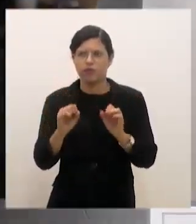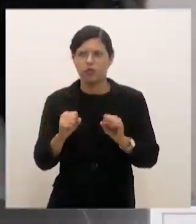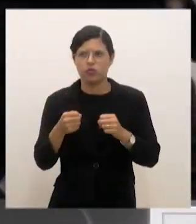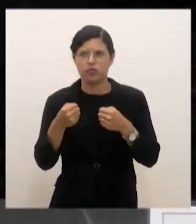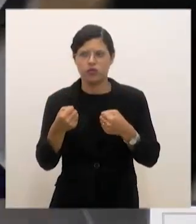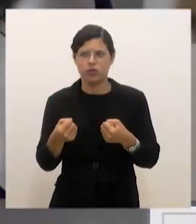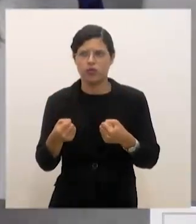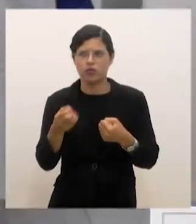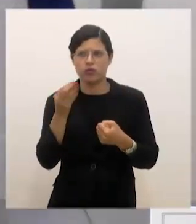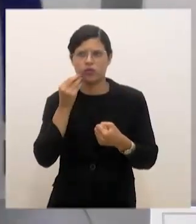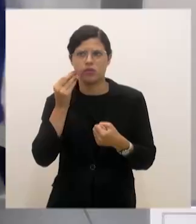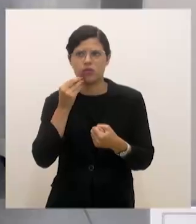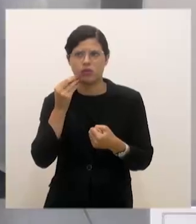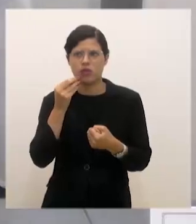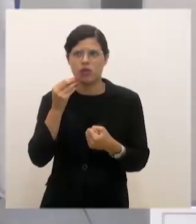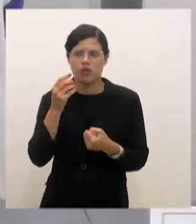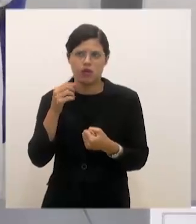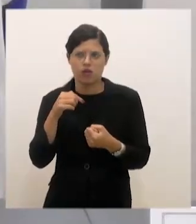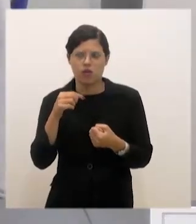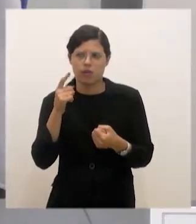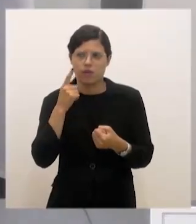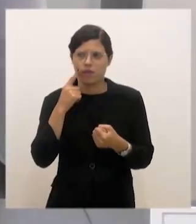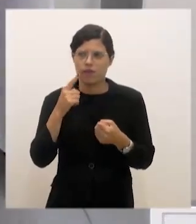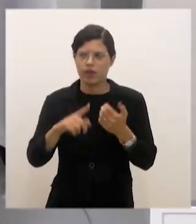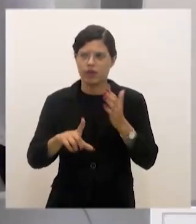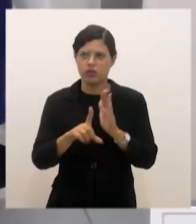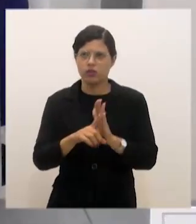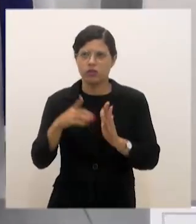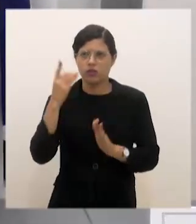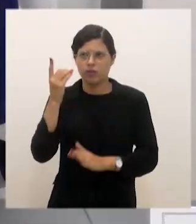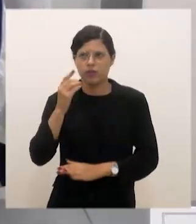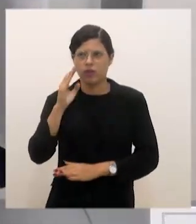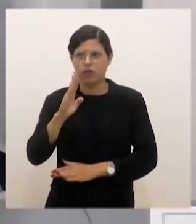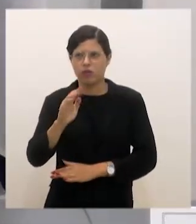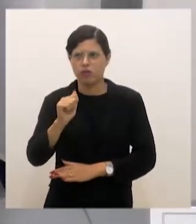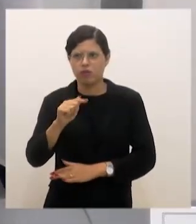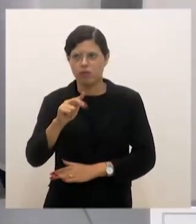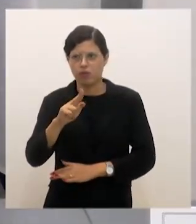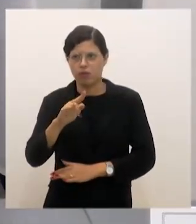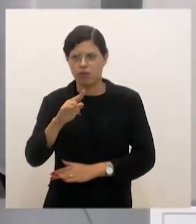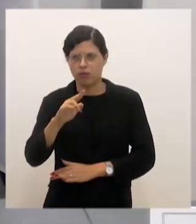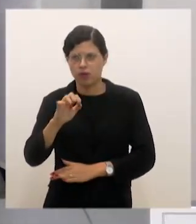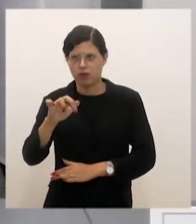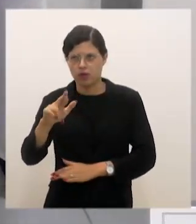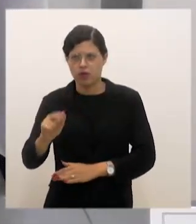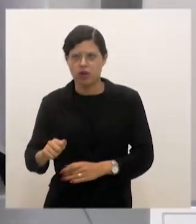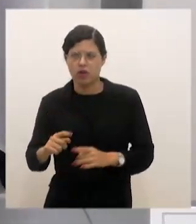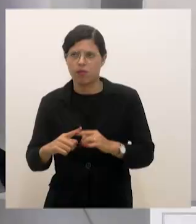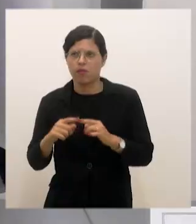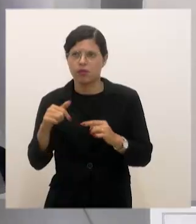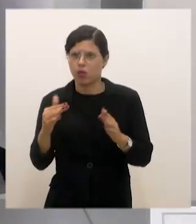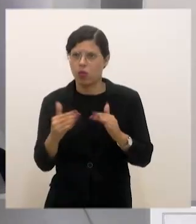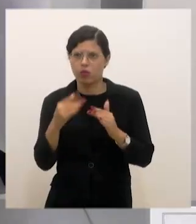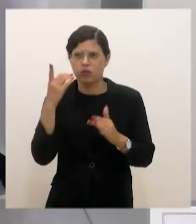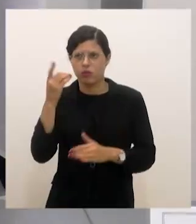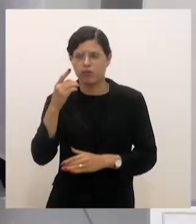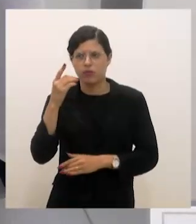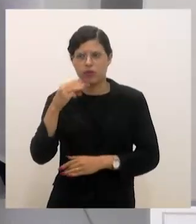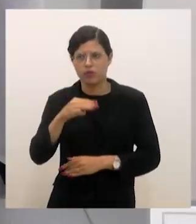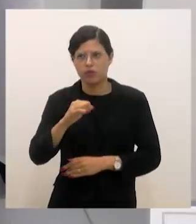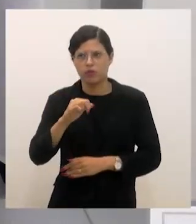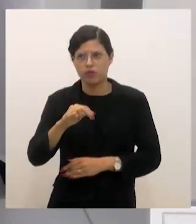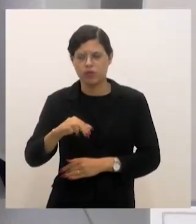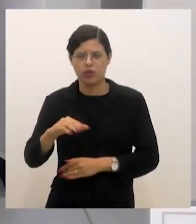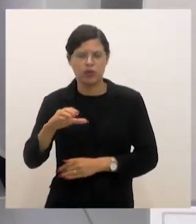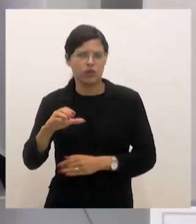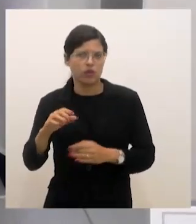de buscar a legislação do deputado Bagueira, mas me filiei à tese do deputado Carlos Mink que a gente não pode legislar sobre impor procedimento médico.